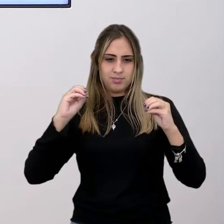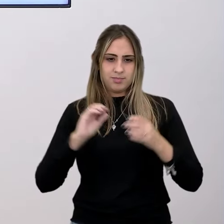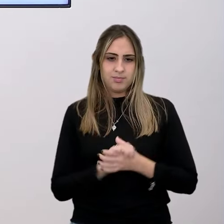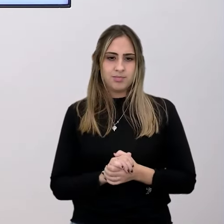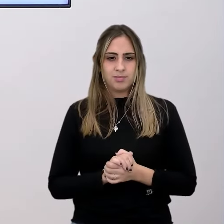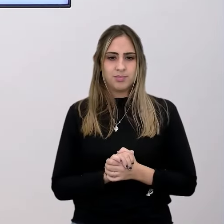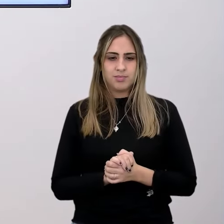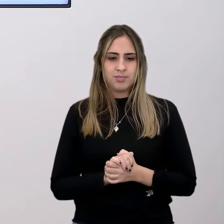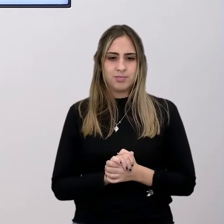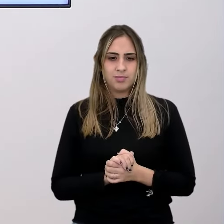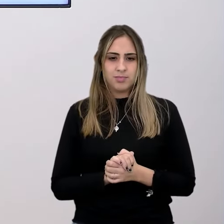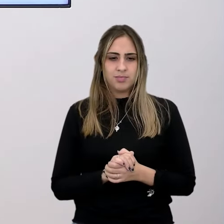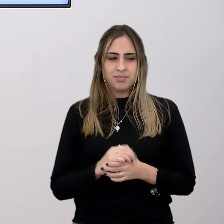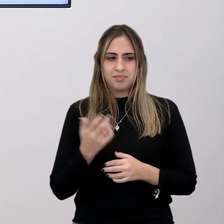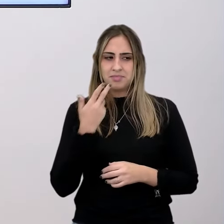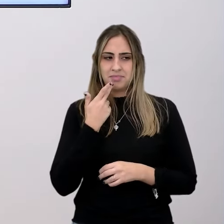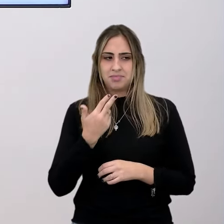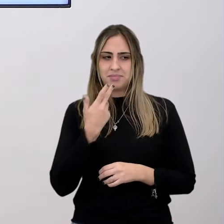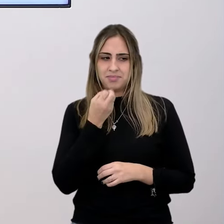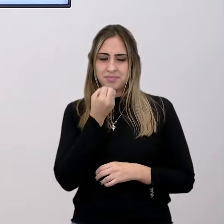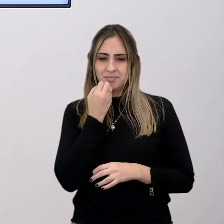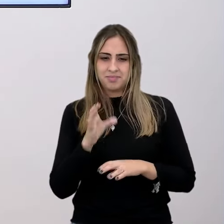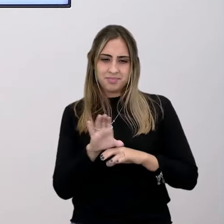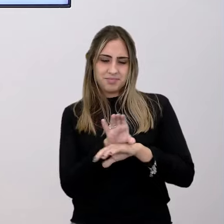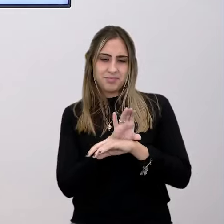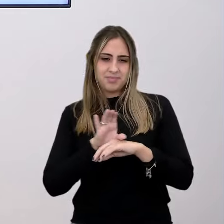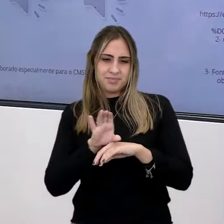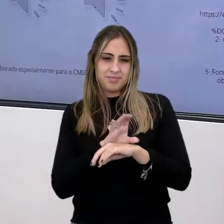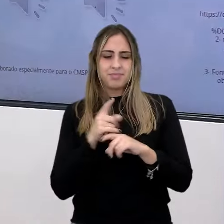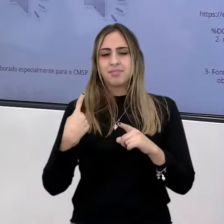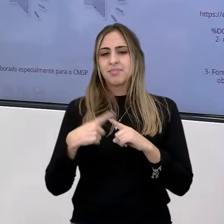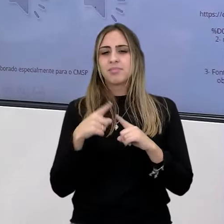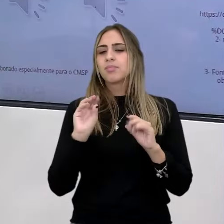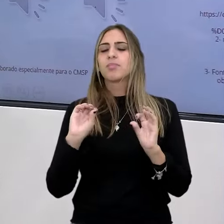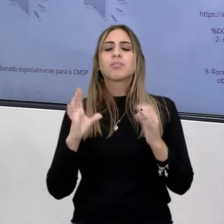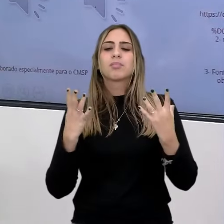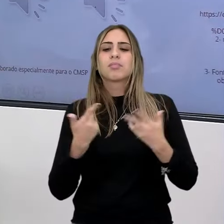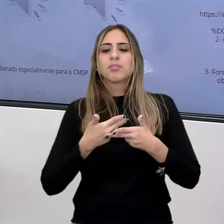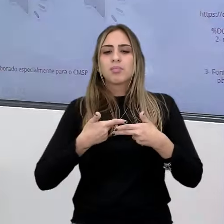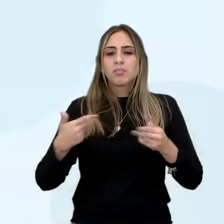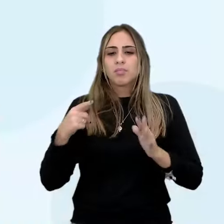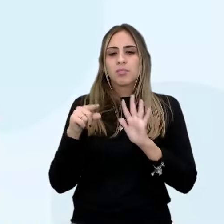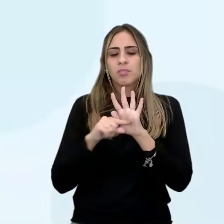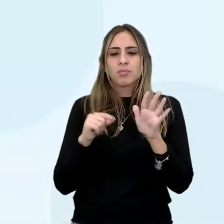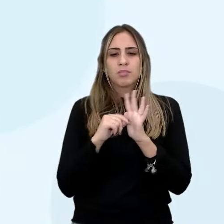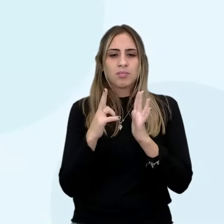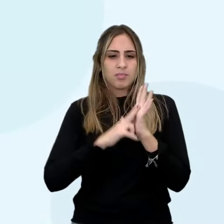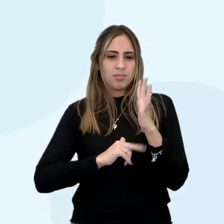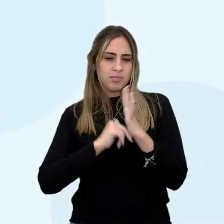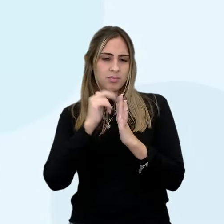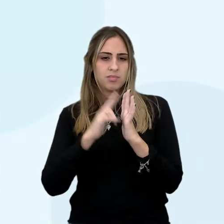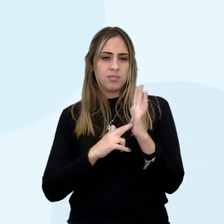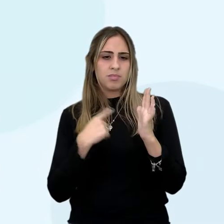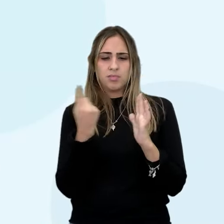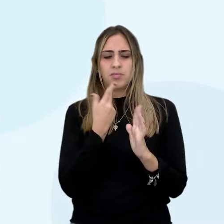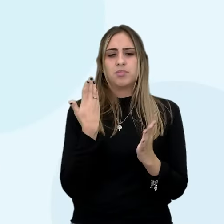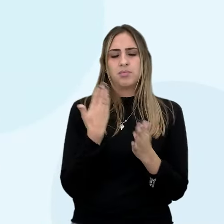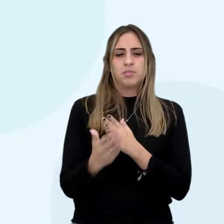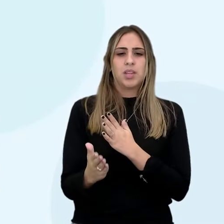uma coloração bem simples Vanessa quatro porque inclusive que aconteceu algumas obras do Victor raio as